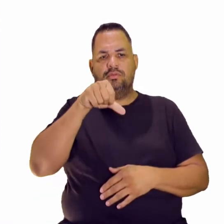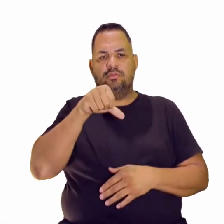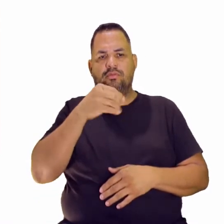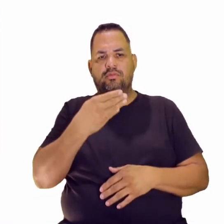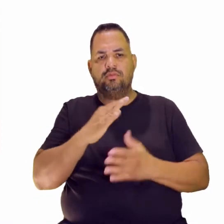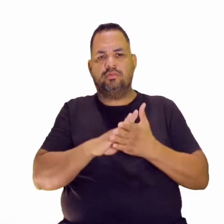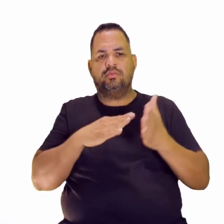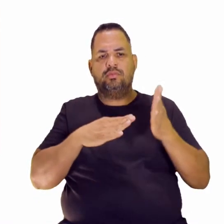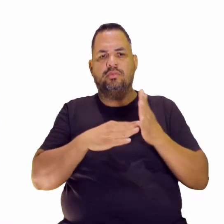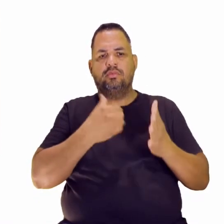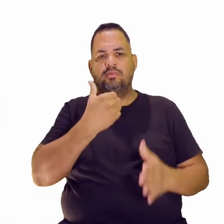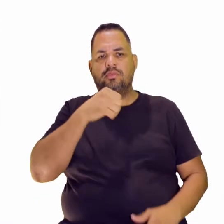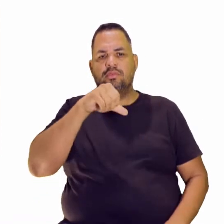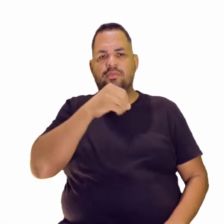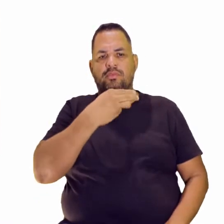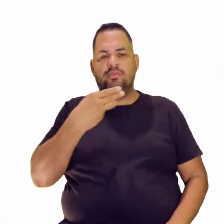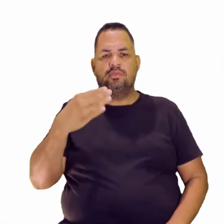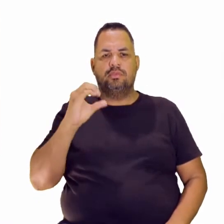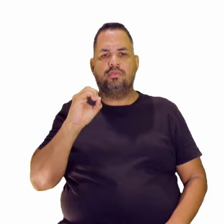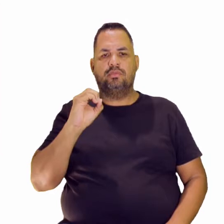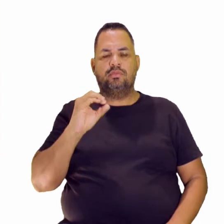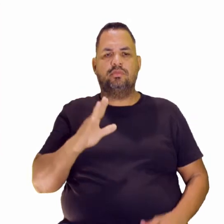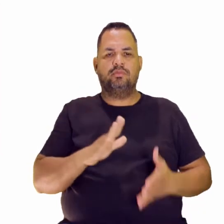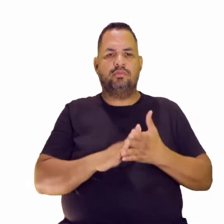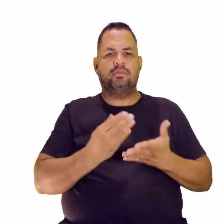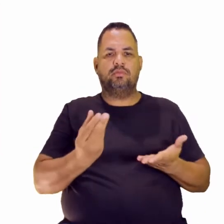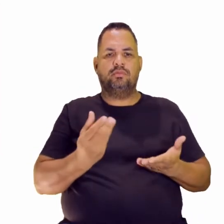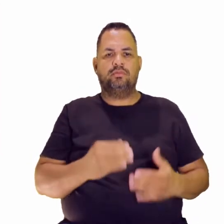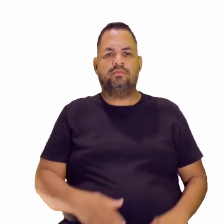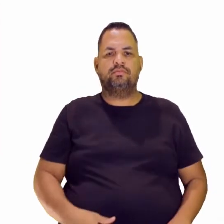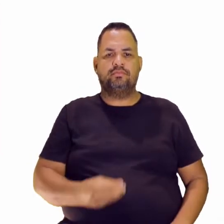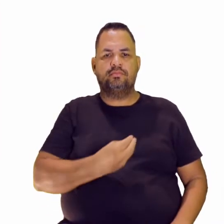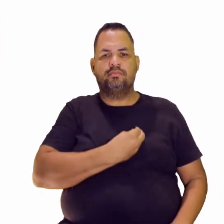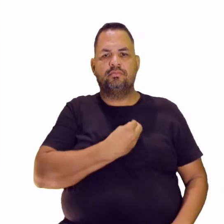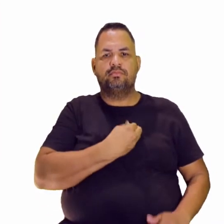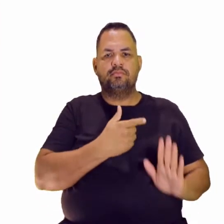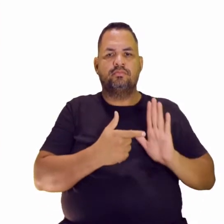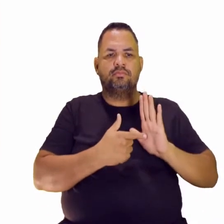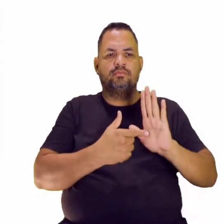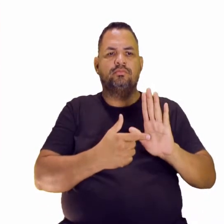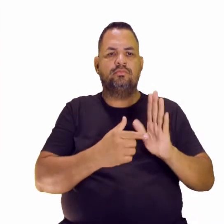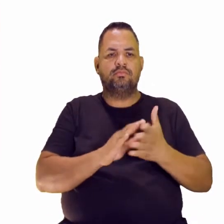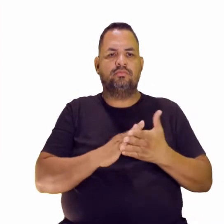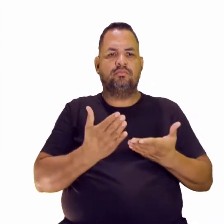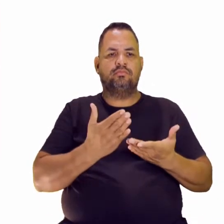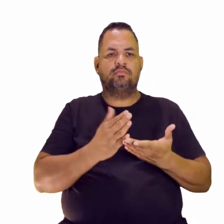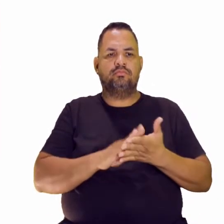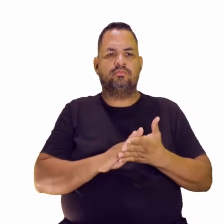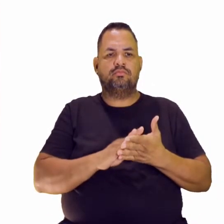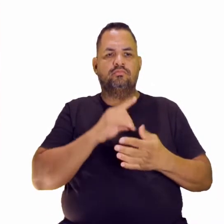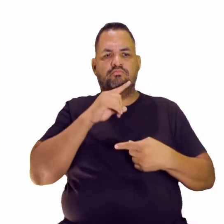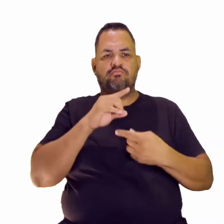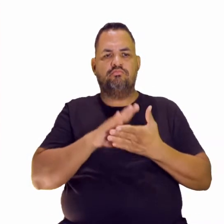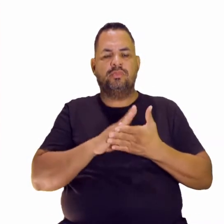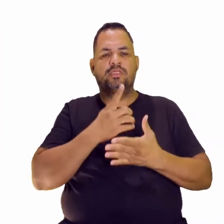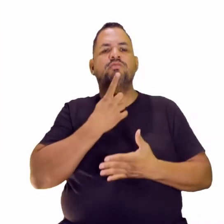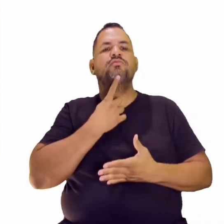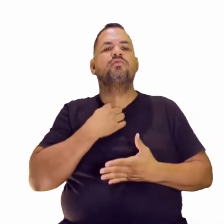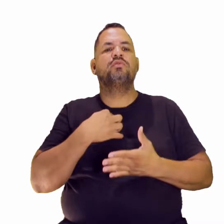1894 a 1930. Tá? Esse momento aí esteve representado pelo interesse